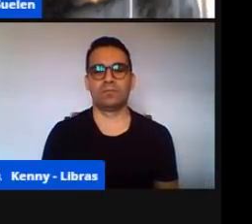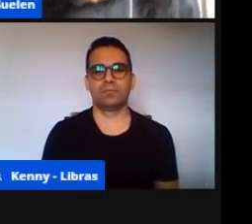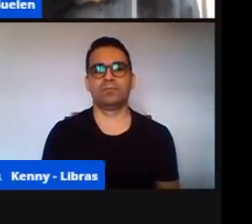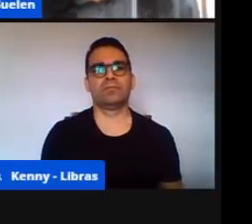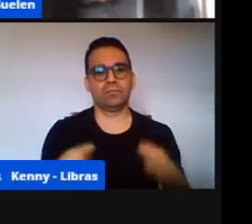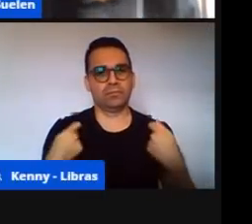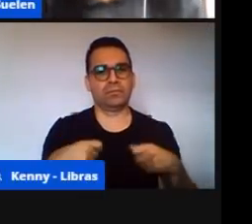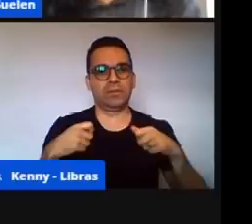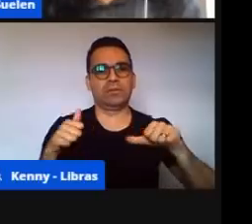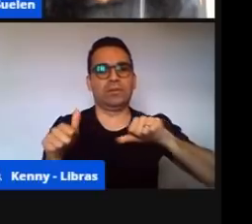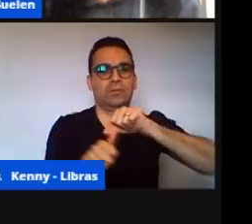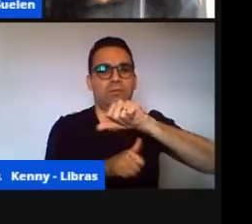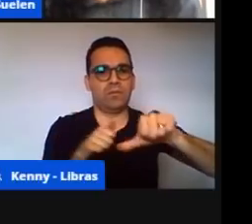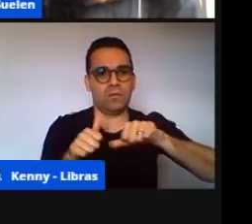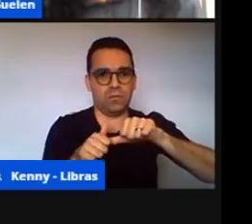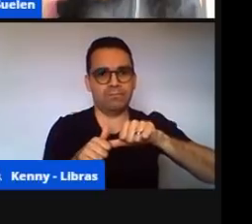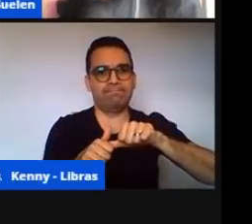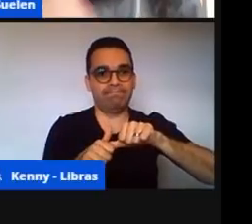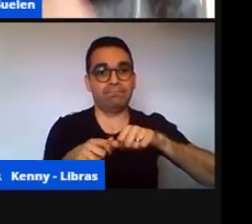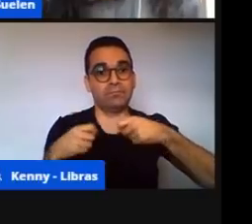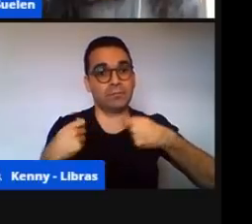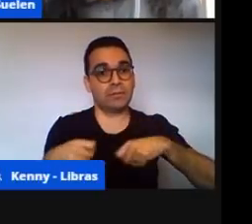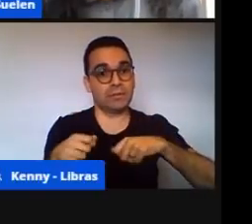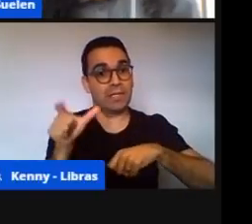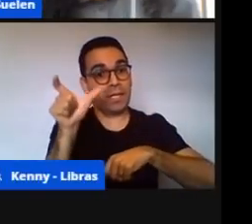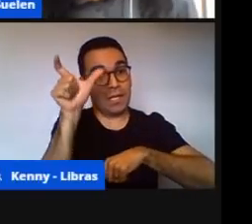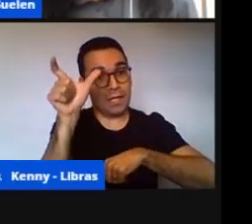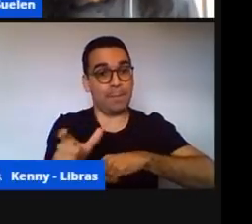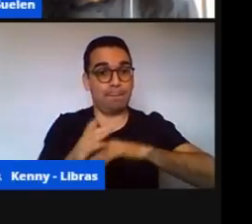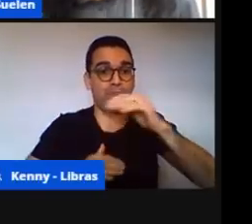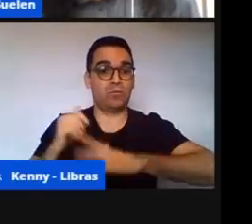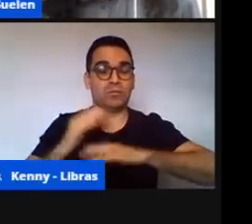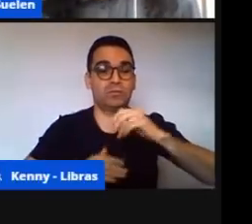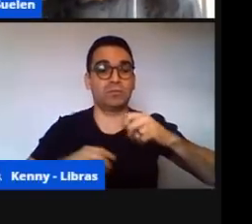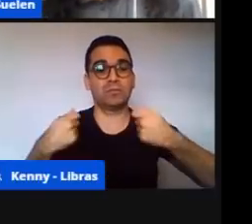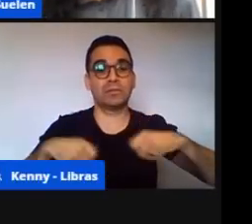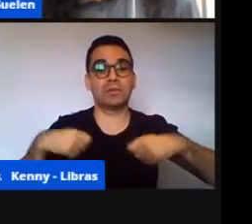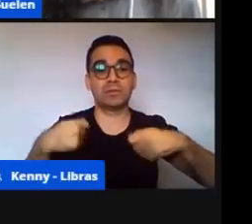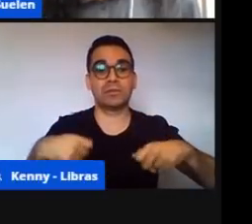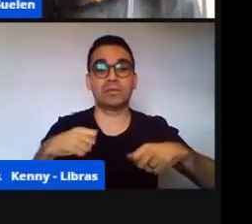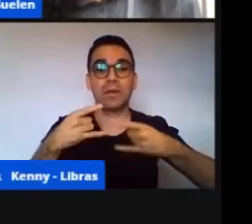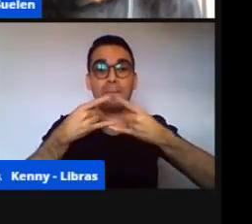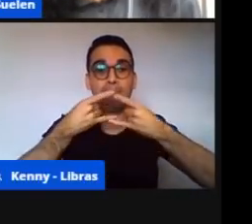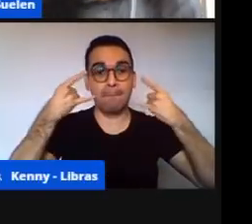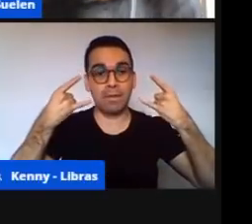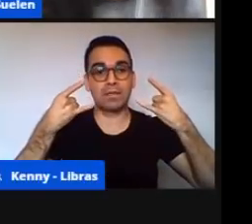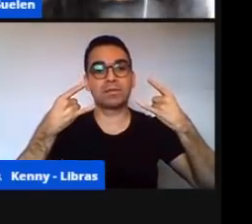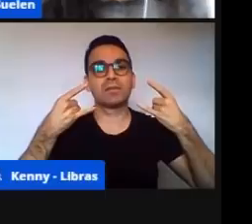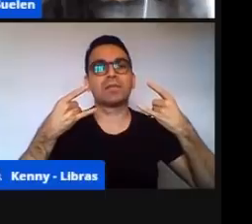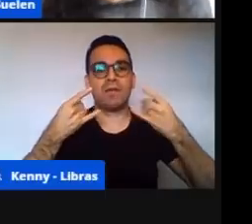uma quantidade adequada de máscara para realizar essa troca durante o seu período de trabalho.